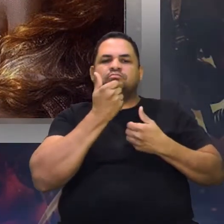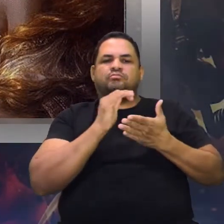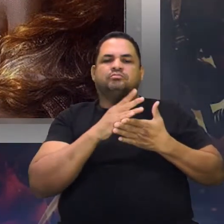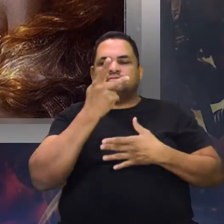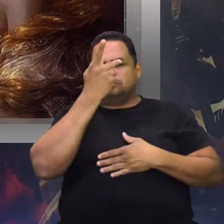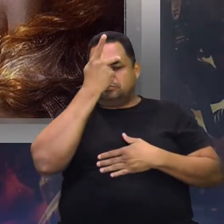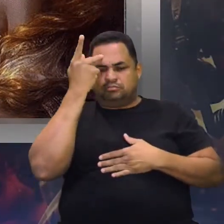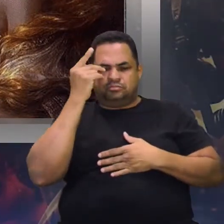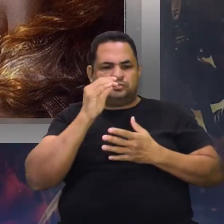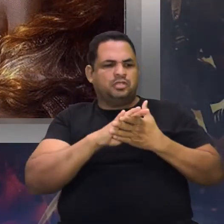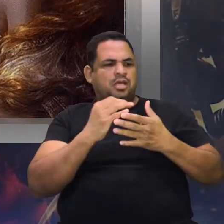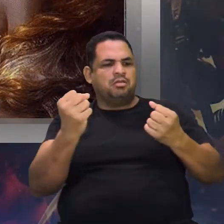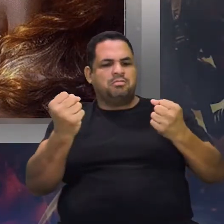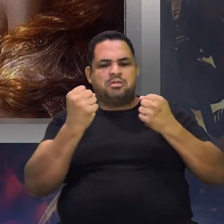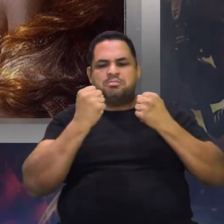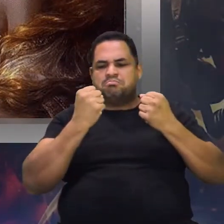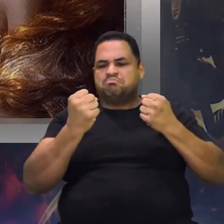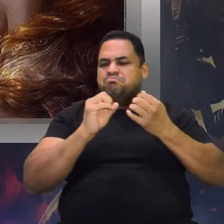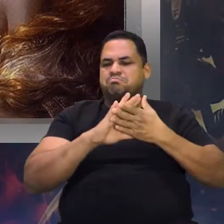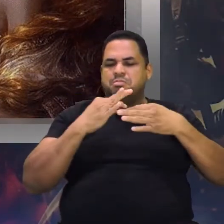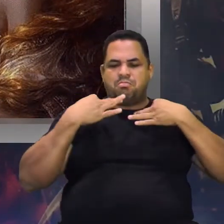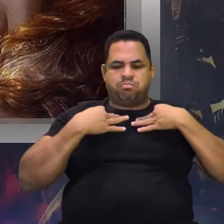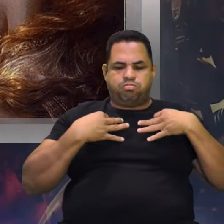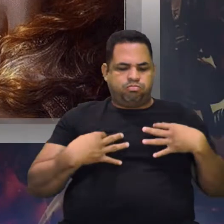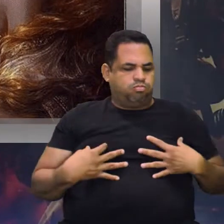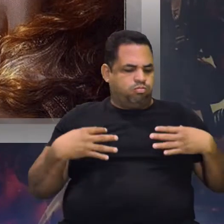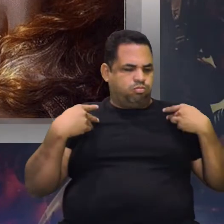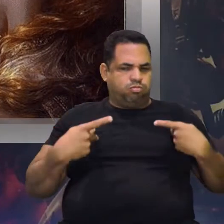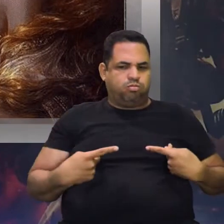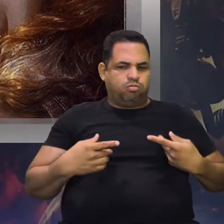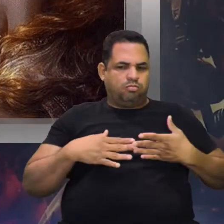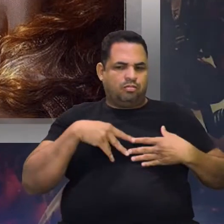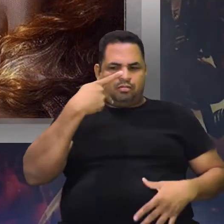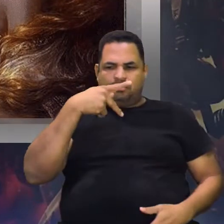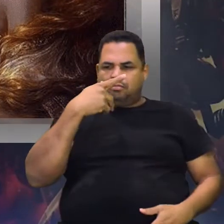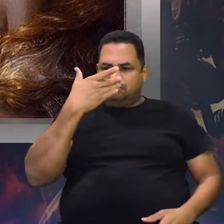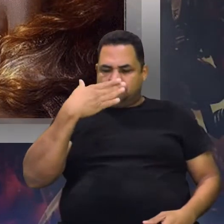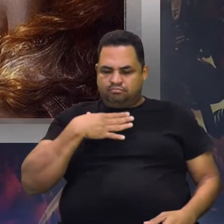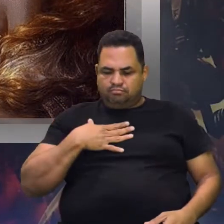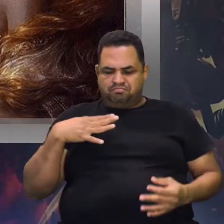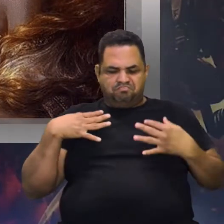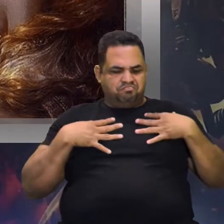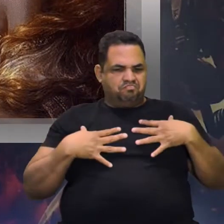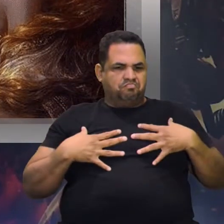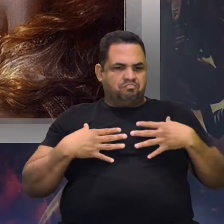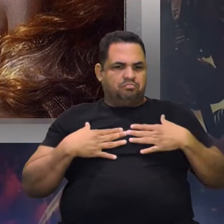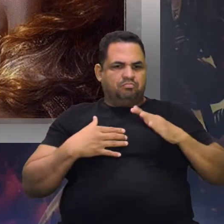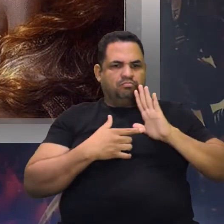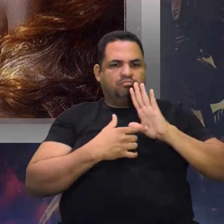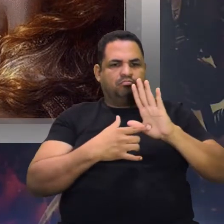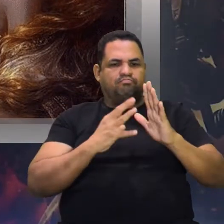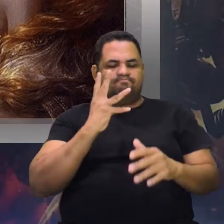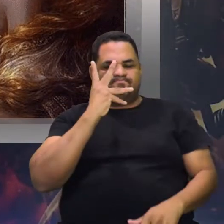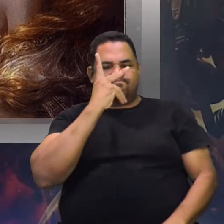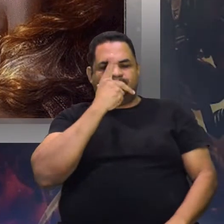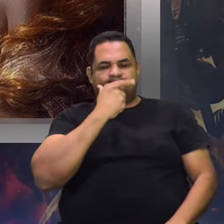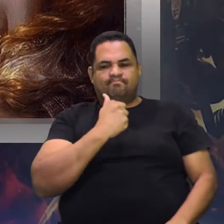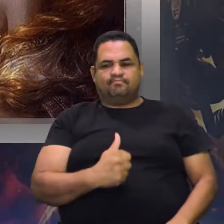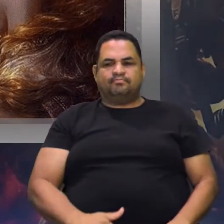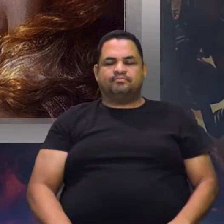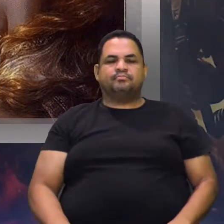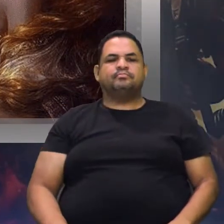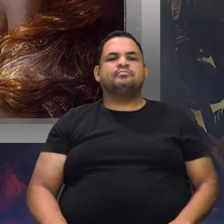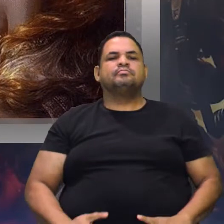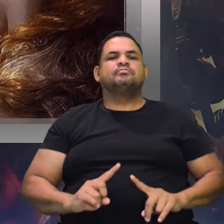para a academia para se definir corpo e tudo para dizer que elas são a representação do belo. Mas